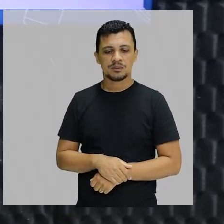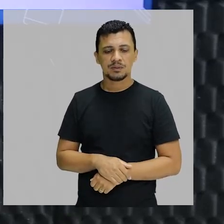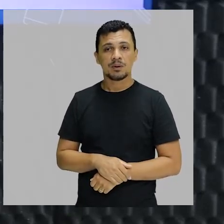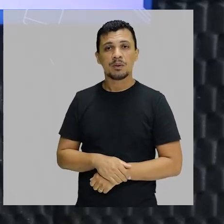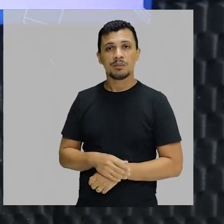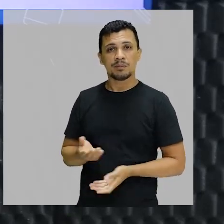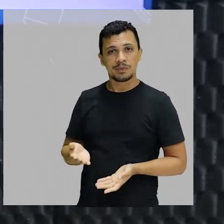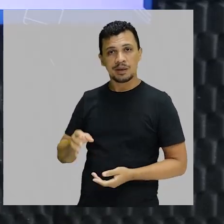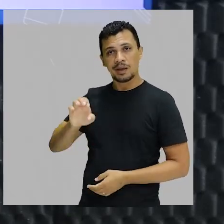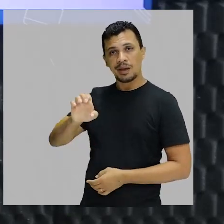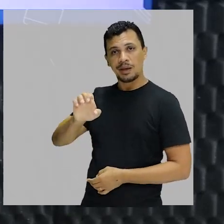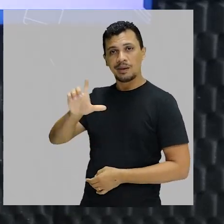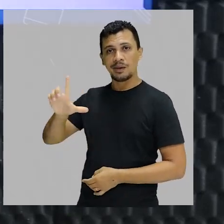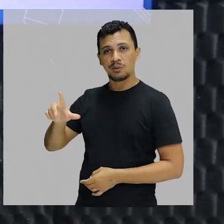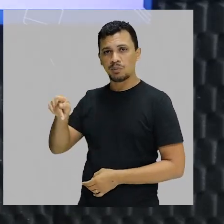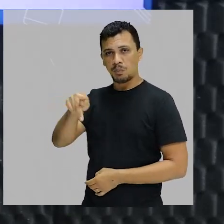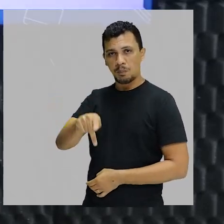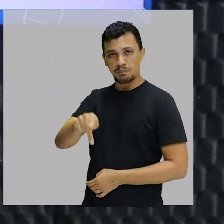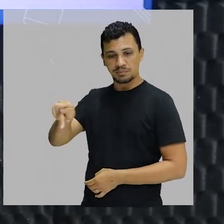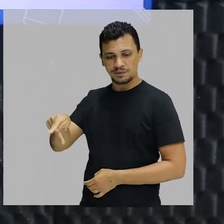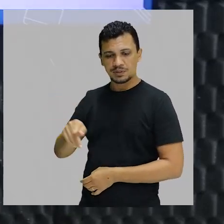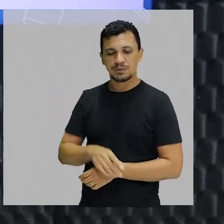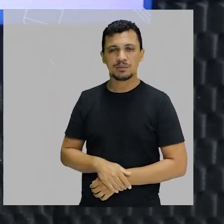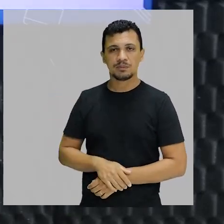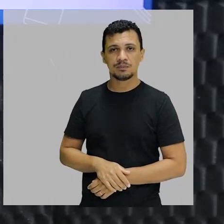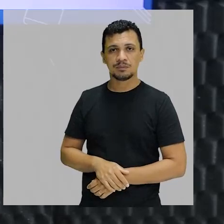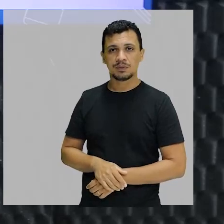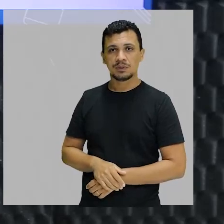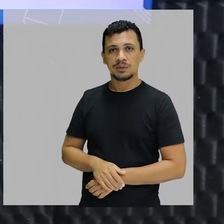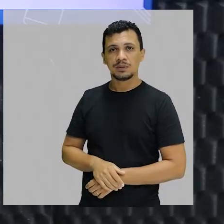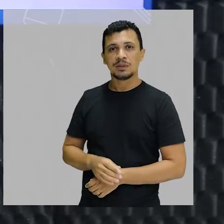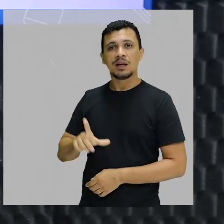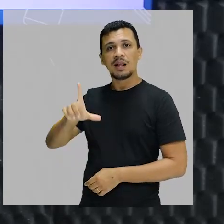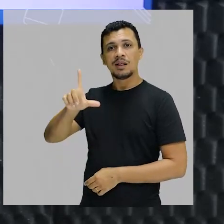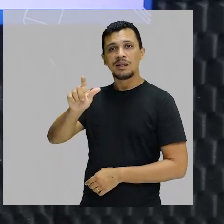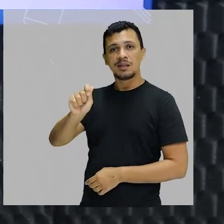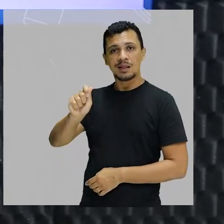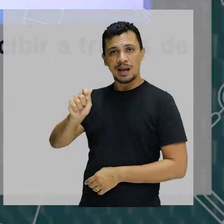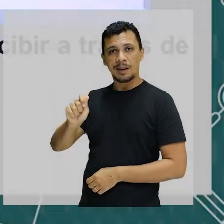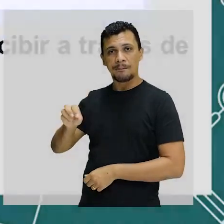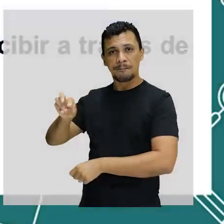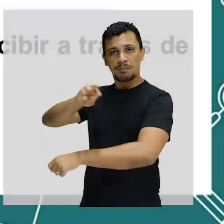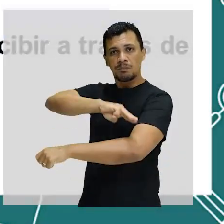el professor e la montanha.